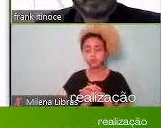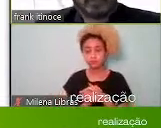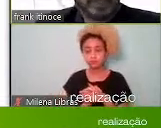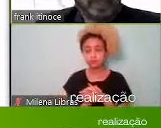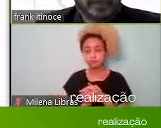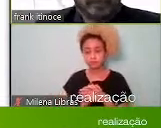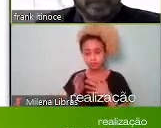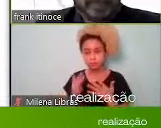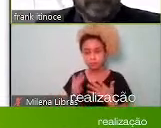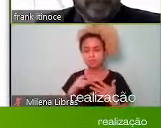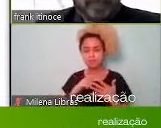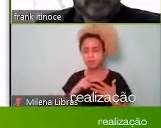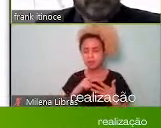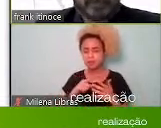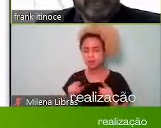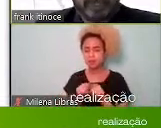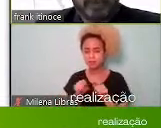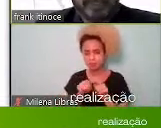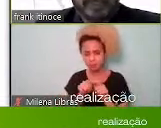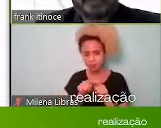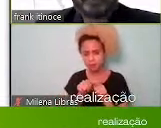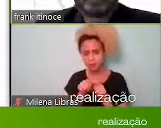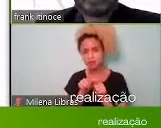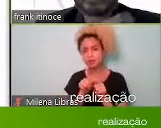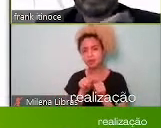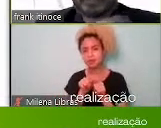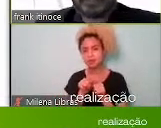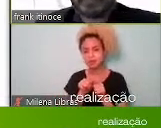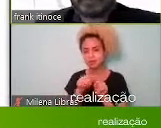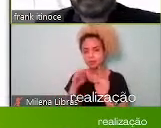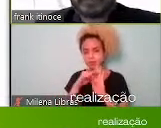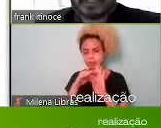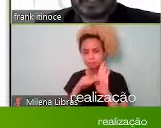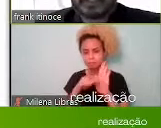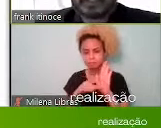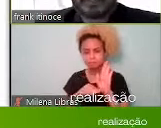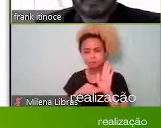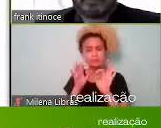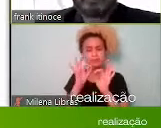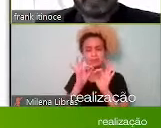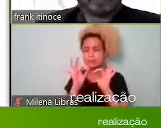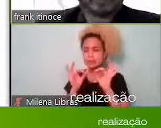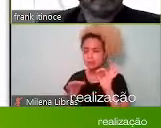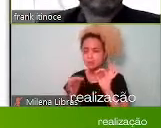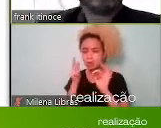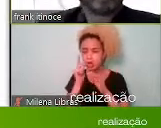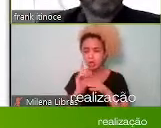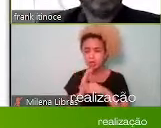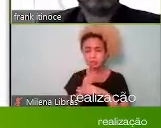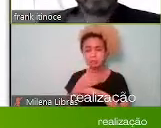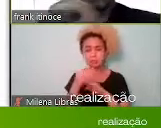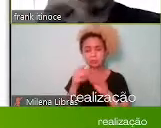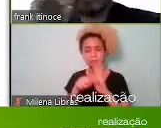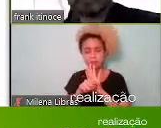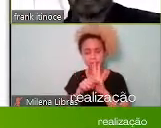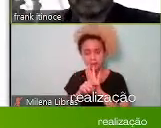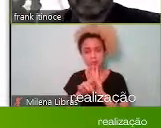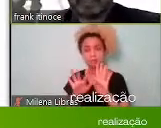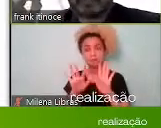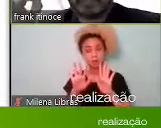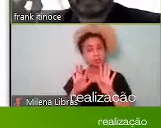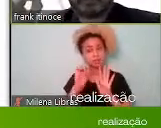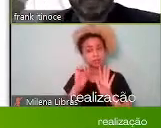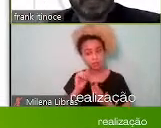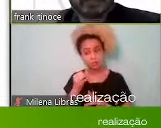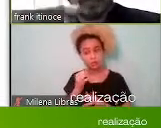tem o tutorial, está marcado um tutorial aqui, então é super simples de acessar e pesquisar, tá? Mas quando vocês tiverem